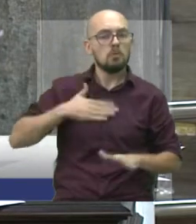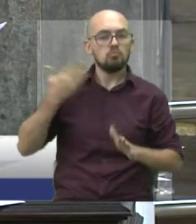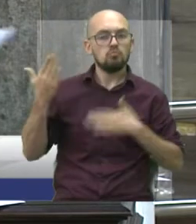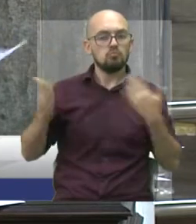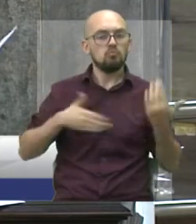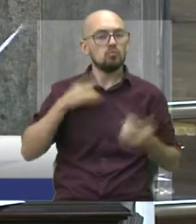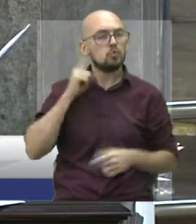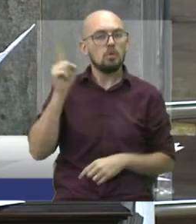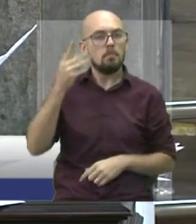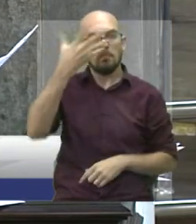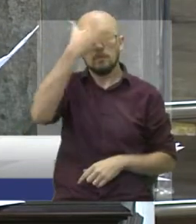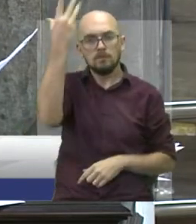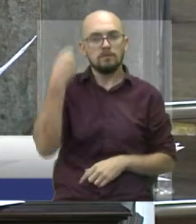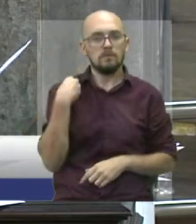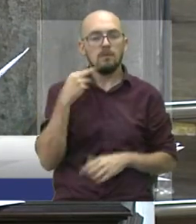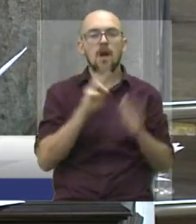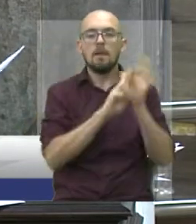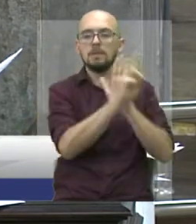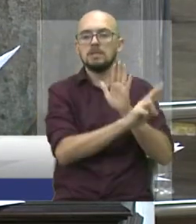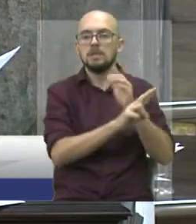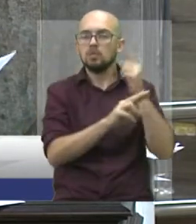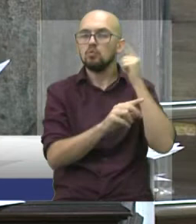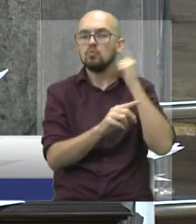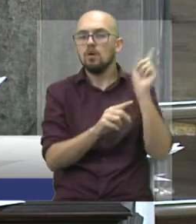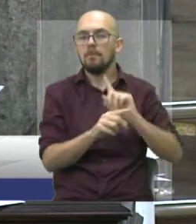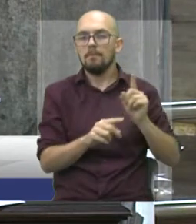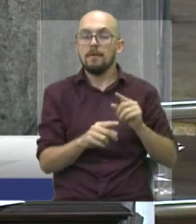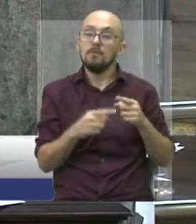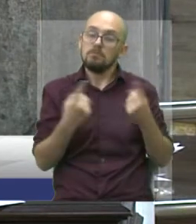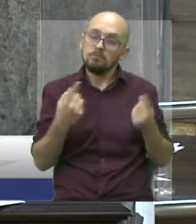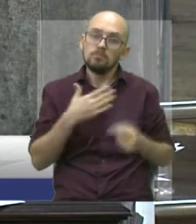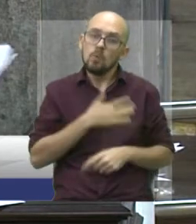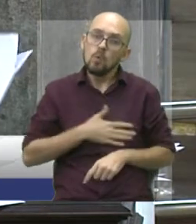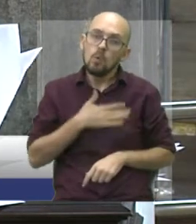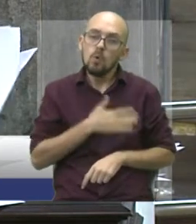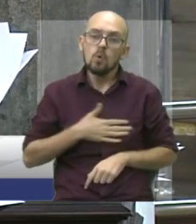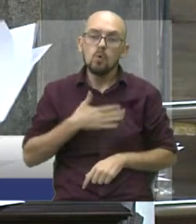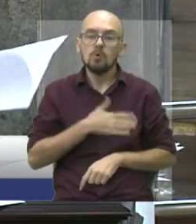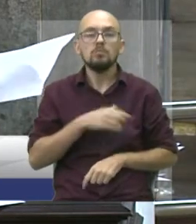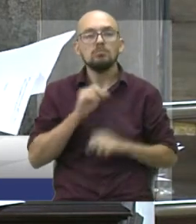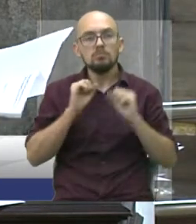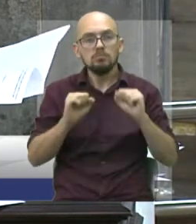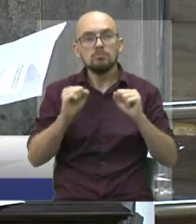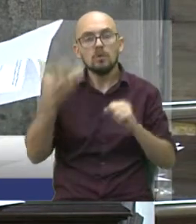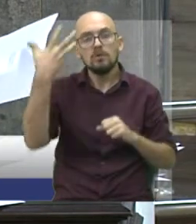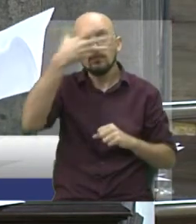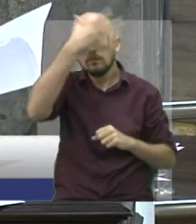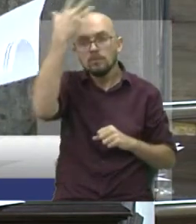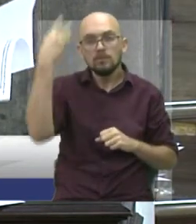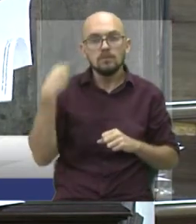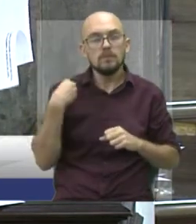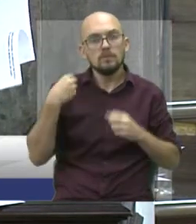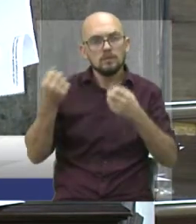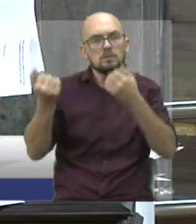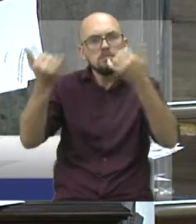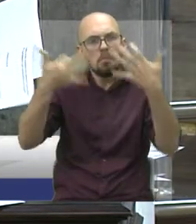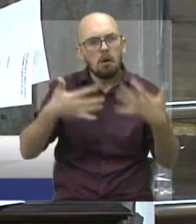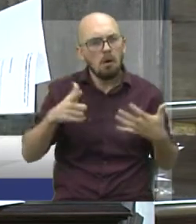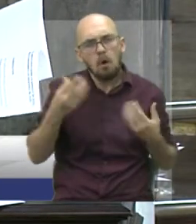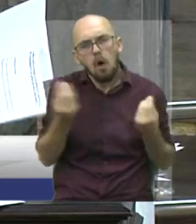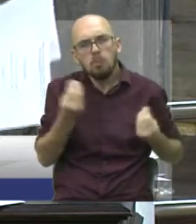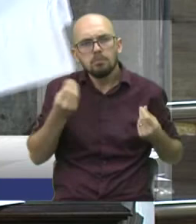sabia. Então eu gostaria que a vereadora falasse alguma coisa, se tem